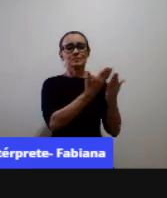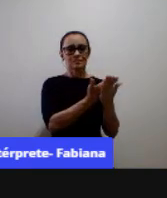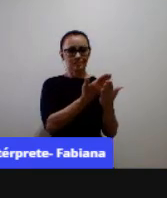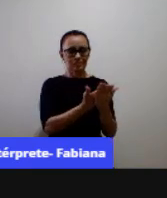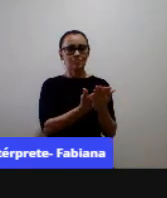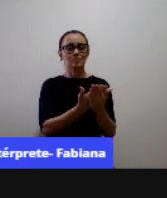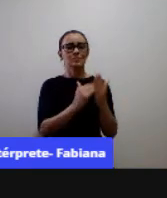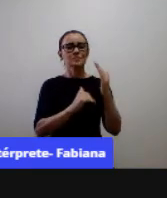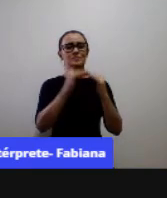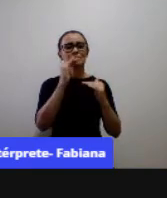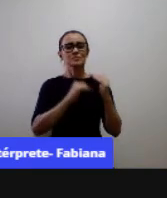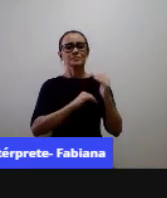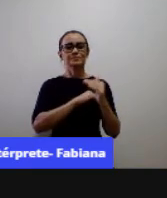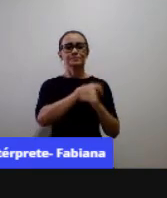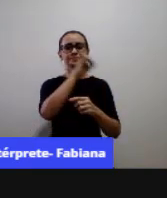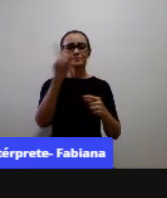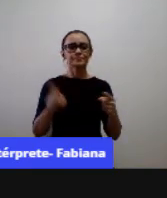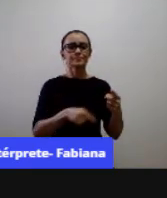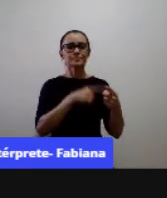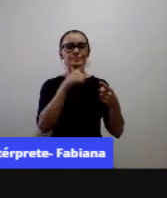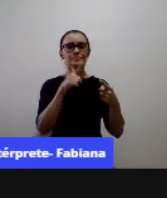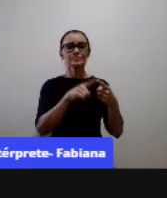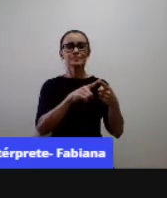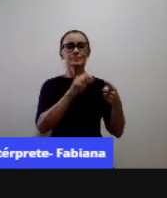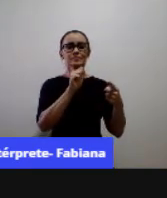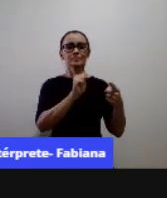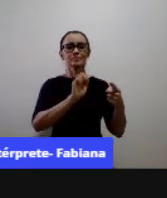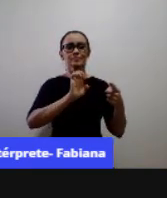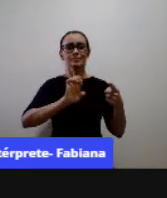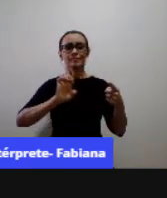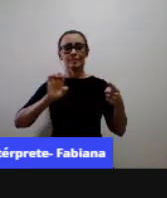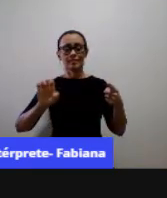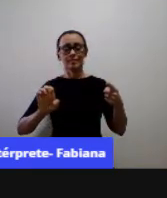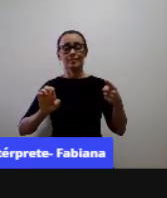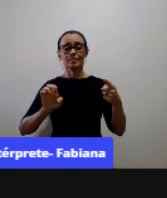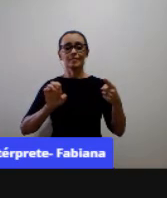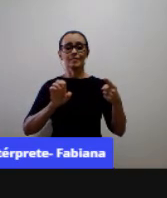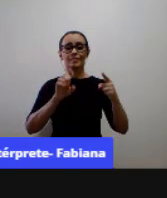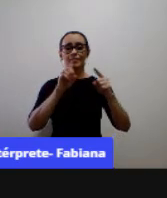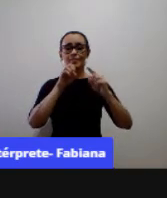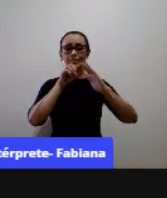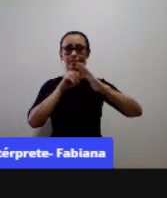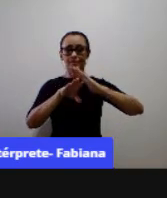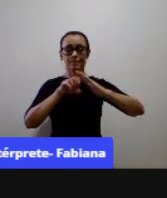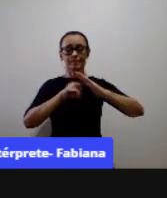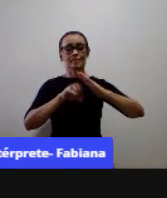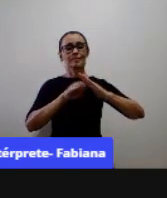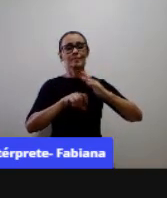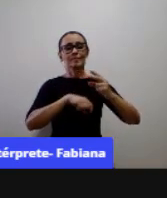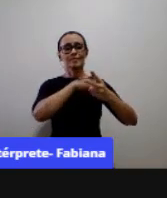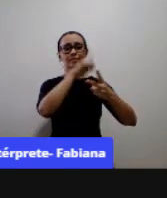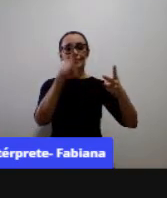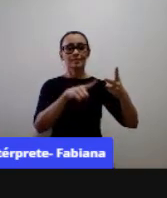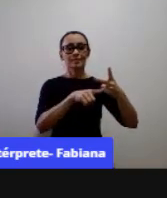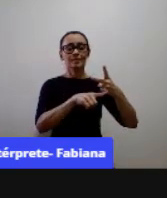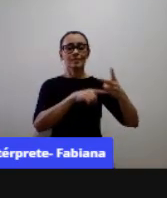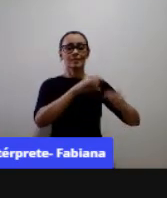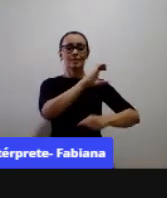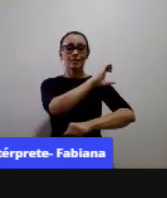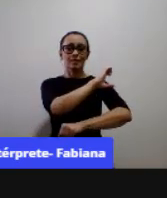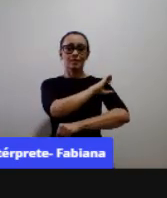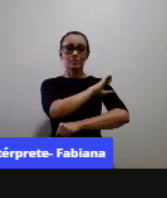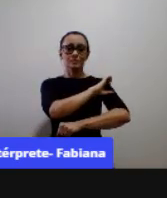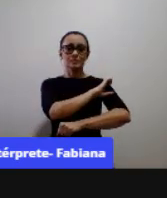profissionais são os profissionais do AEE, professor de sala de recursos, coordenação pedagógica